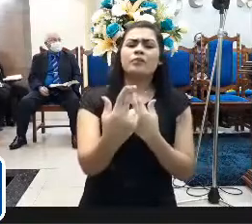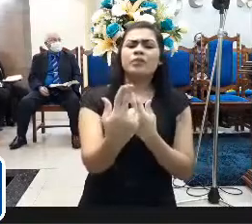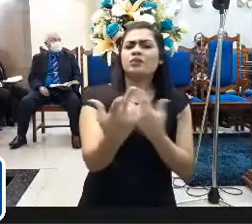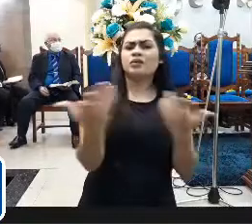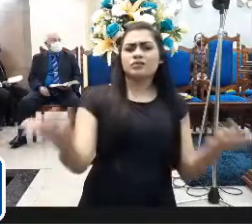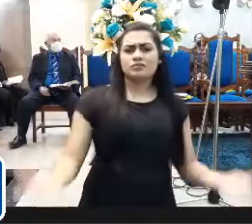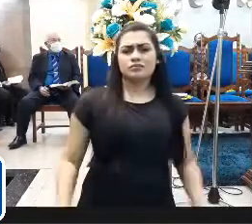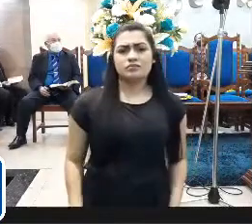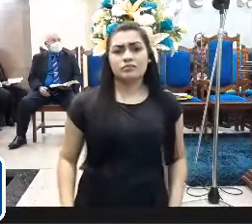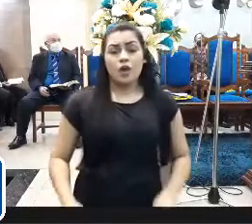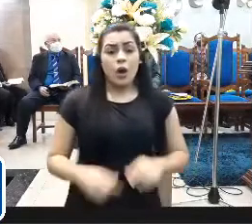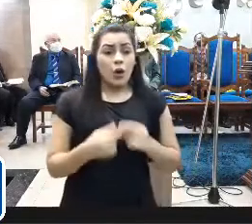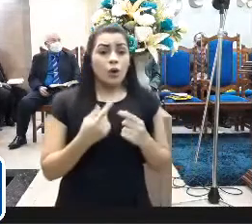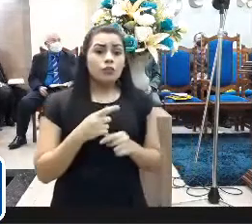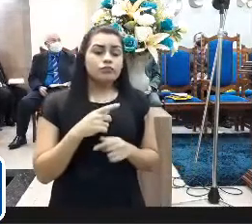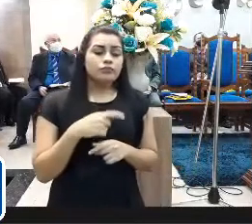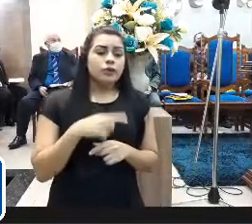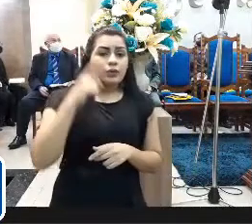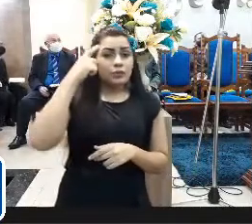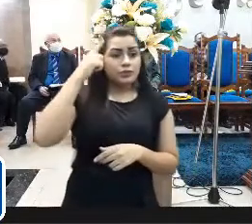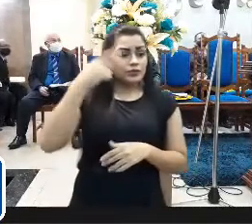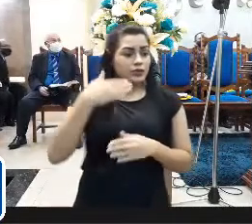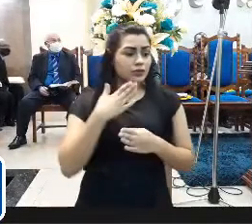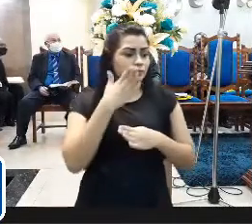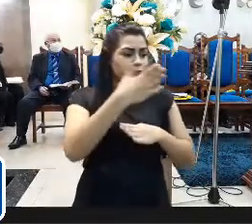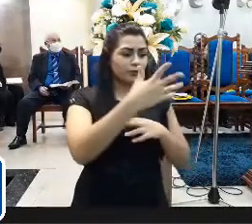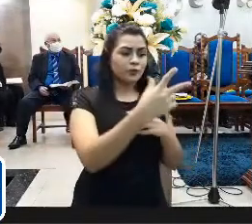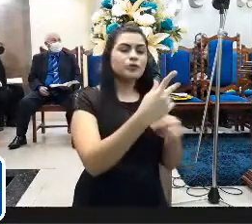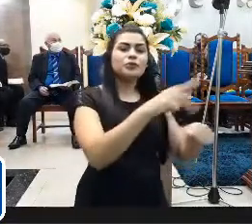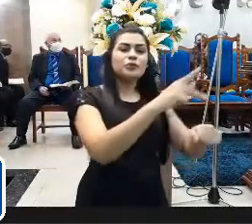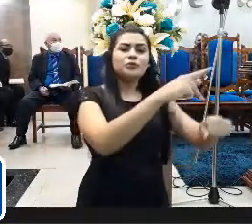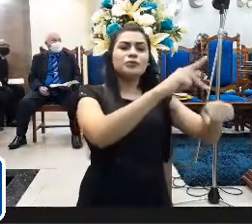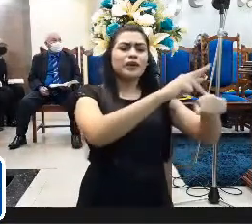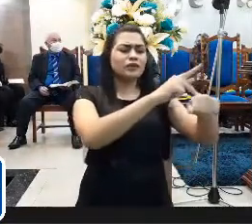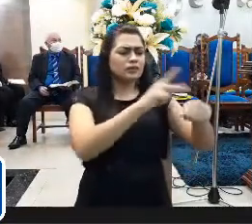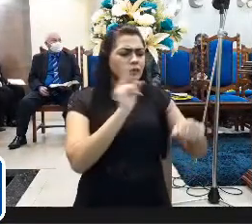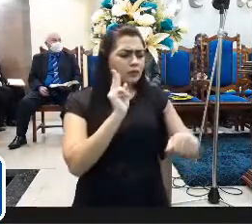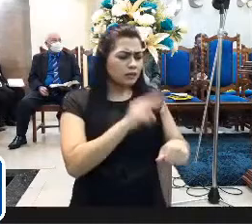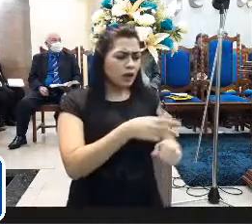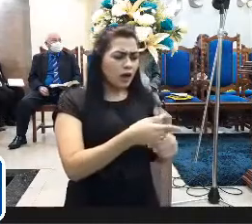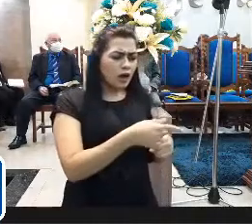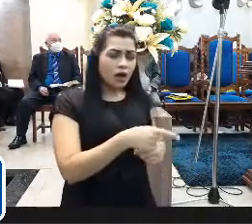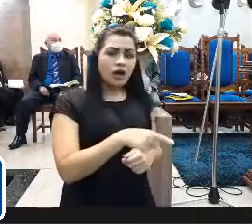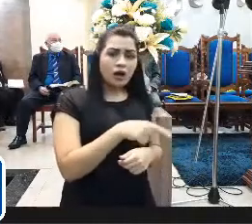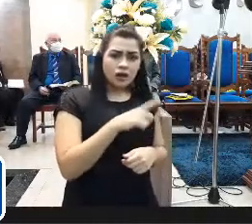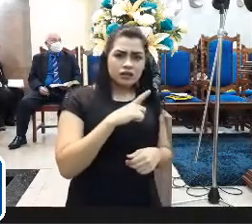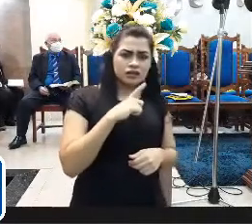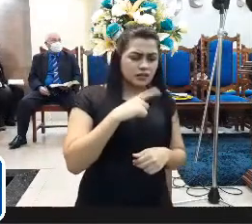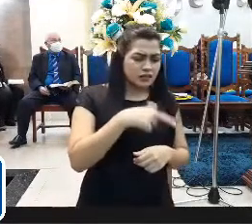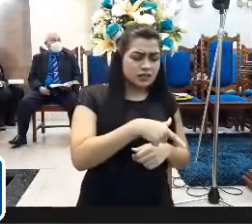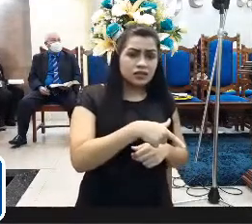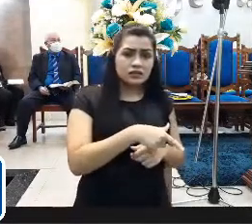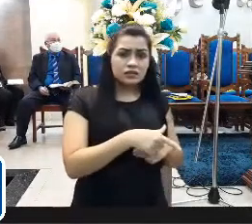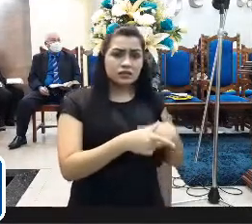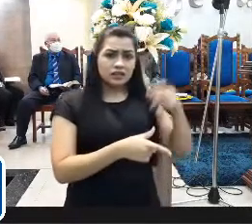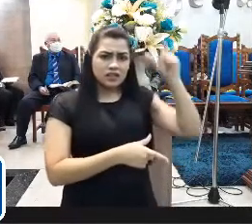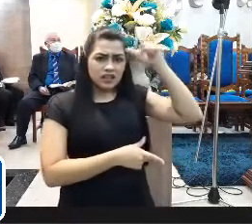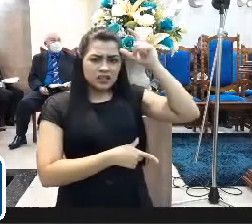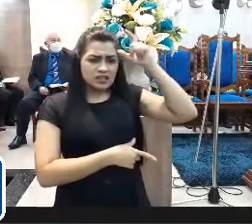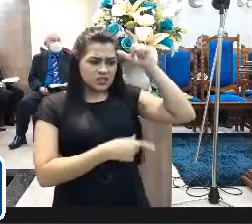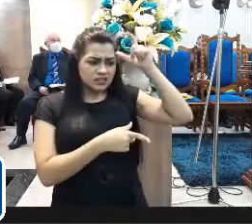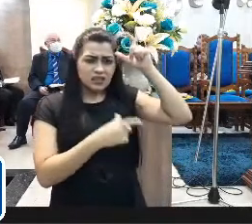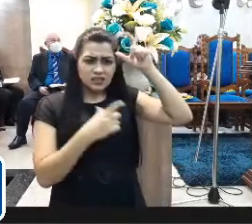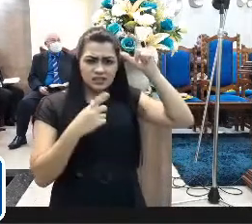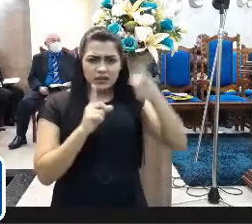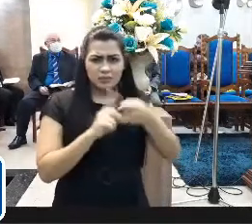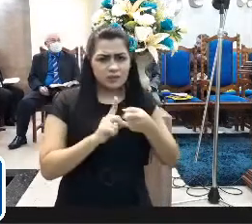cão, pensei que era só lá nós no Brasil que tinha cão, Satanás, mas ele está em toda parte. Tem